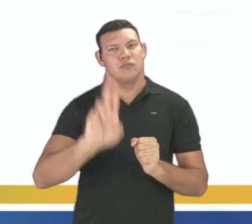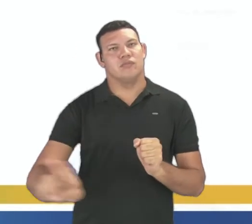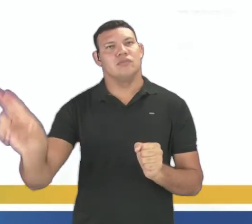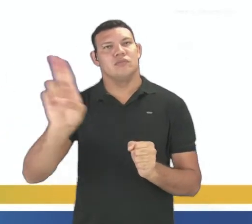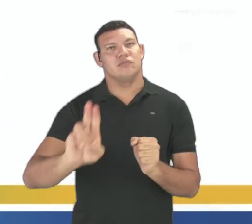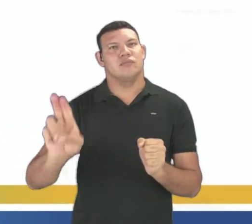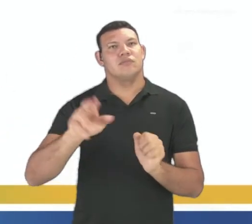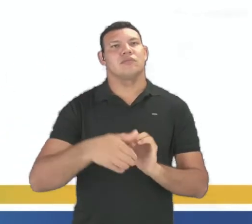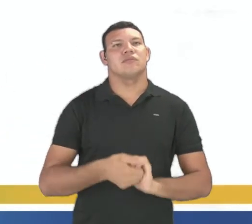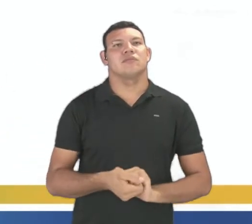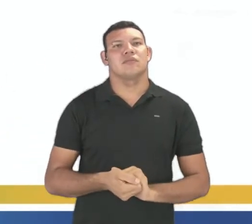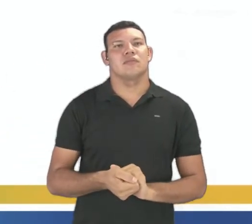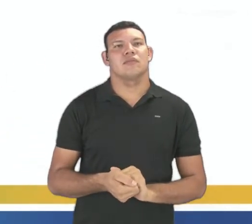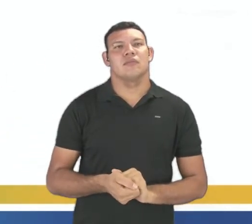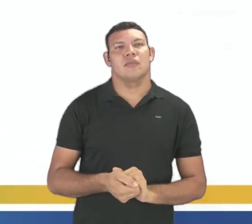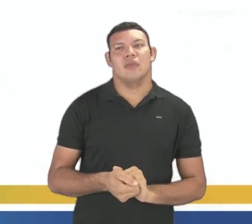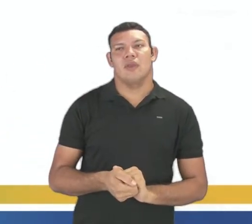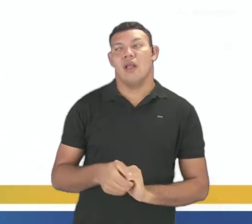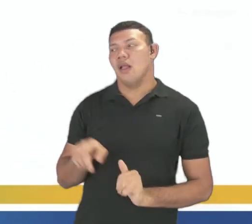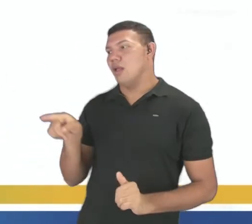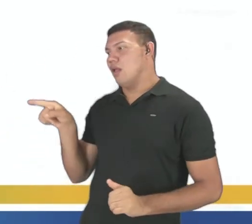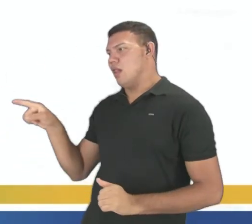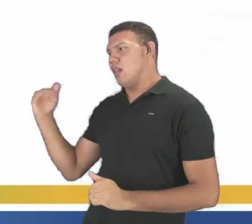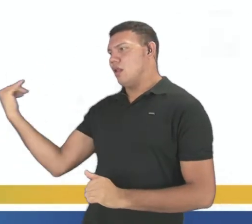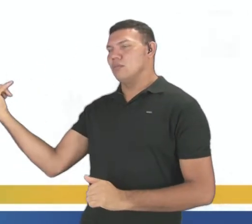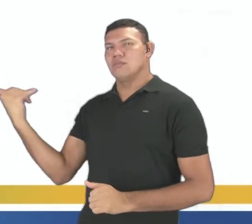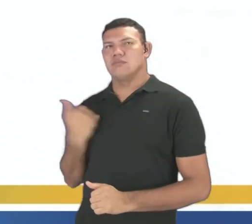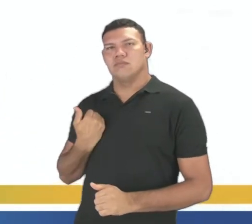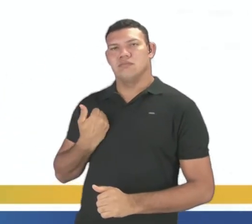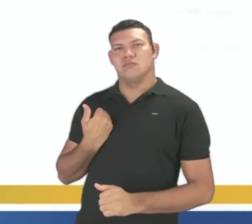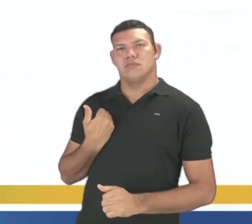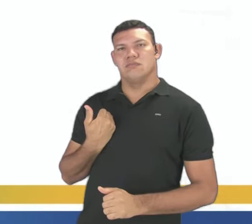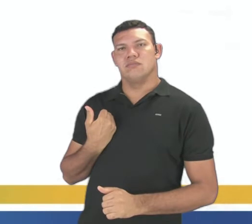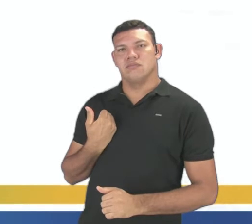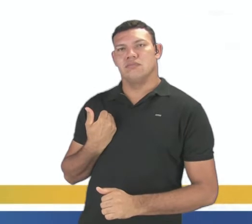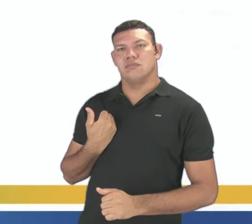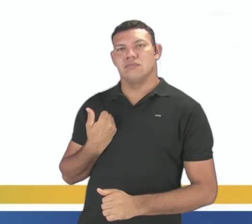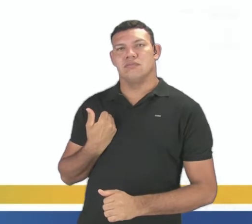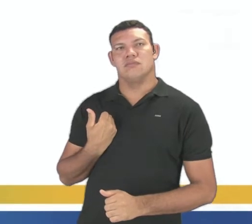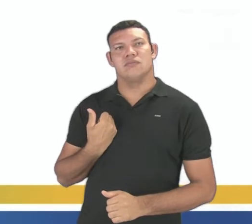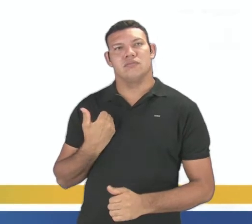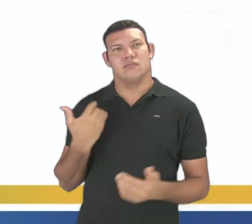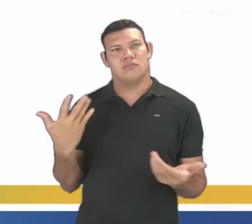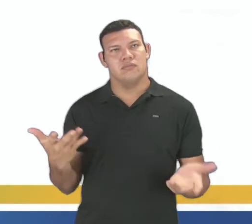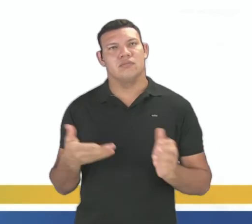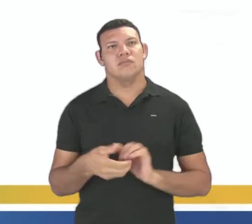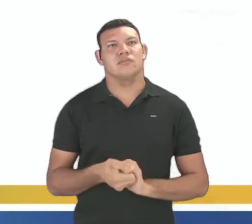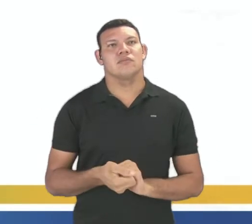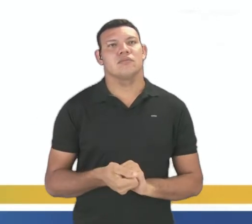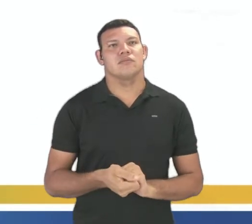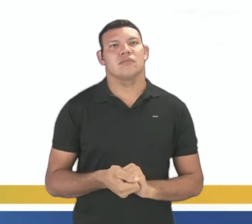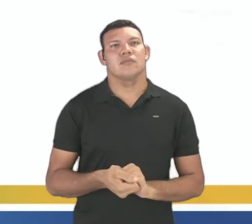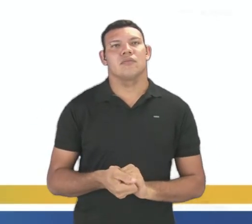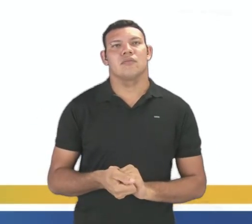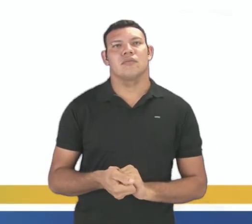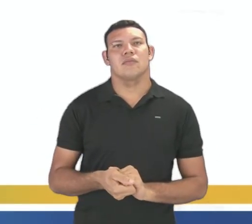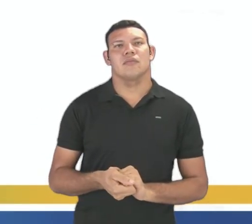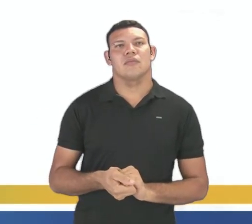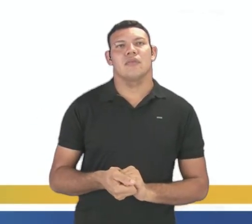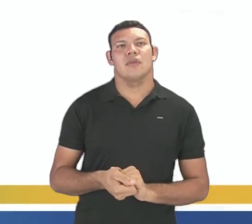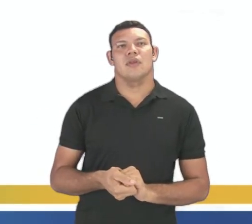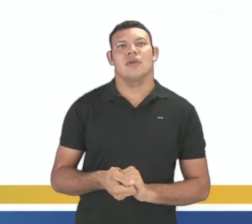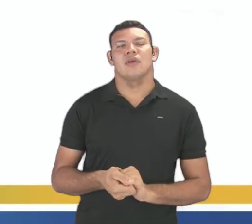afirmativa. Ela me disse algo. Would you like something to drink? Você gostaria de algo para beber? É uma